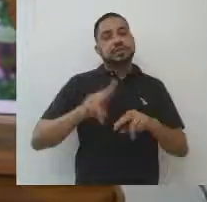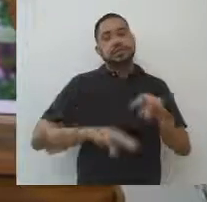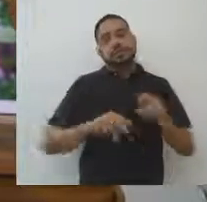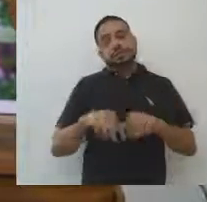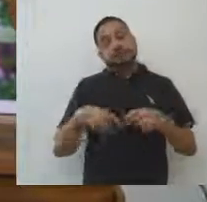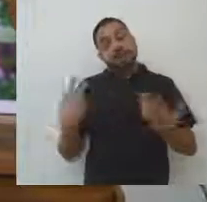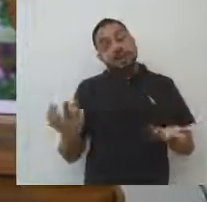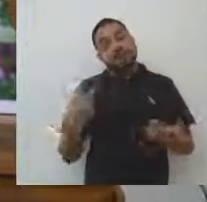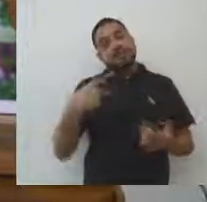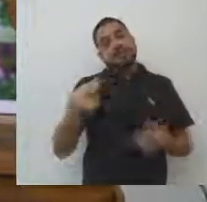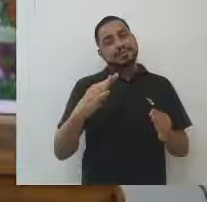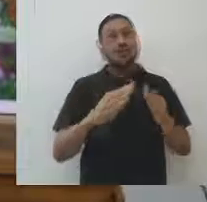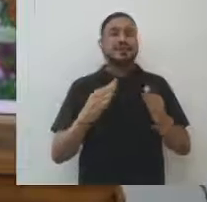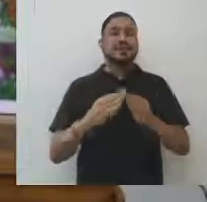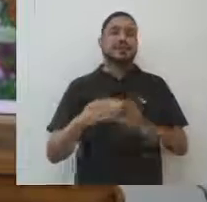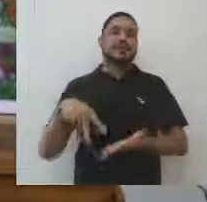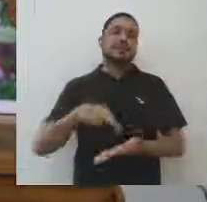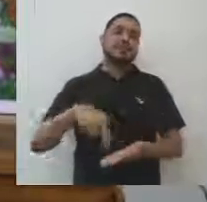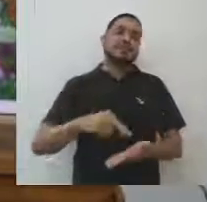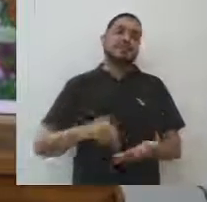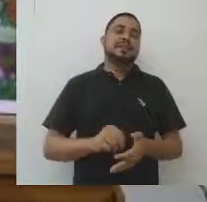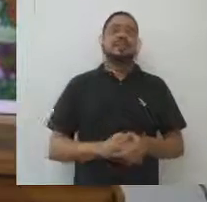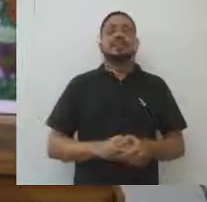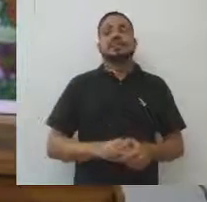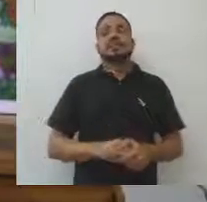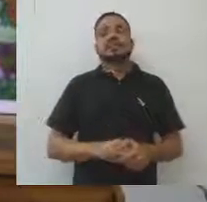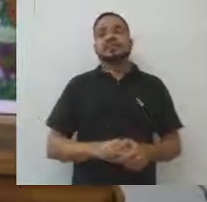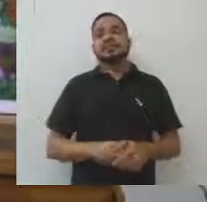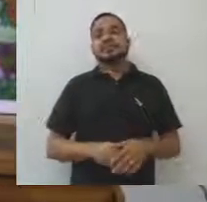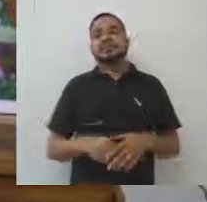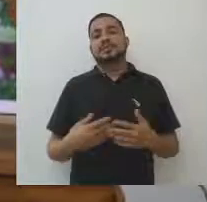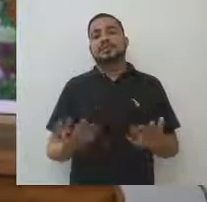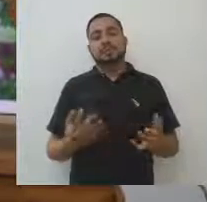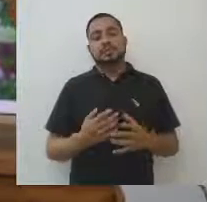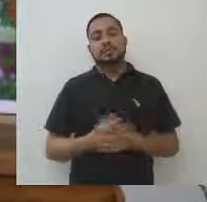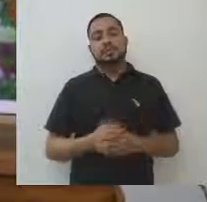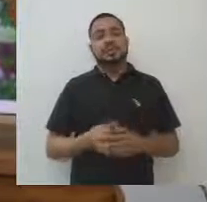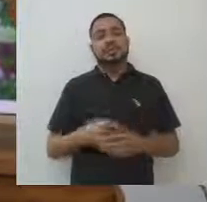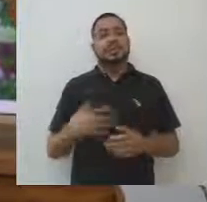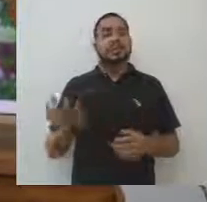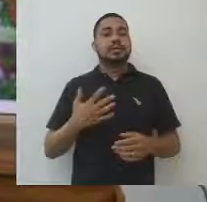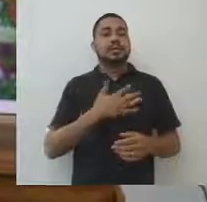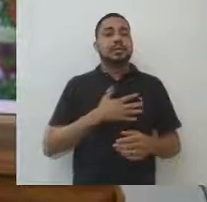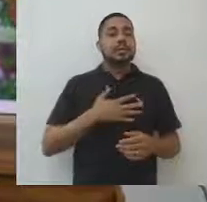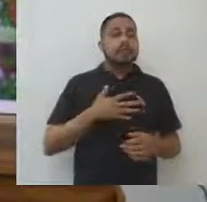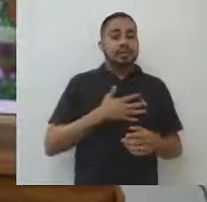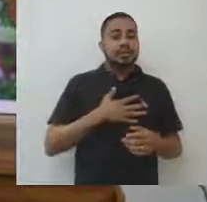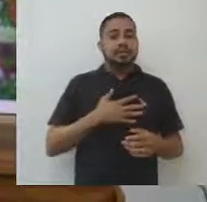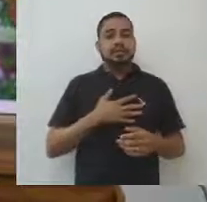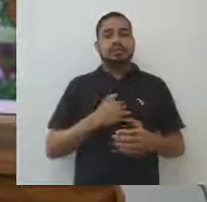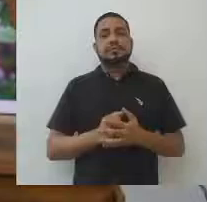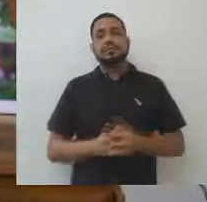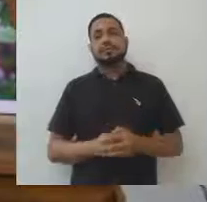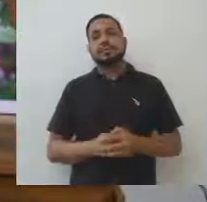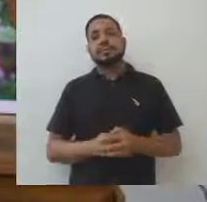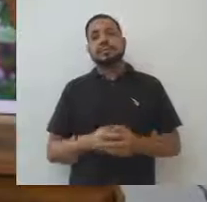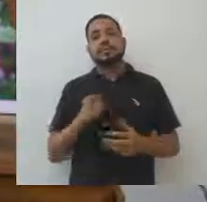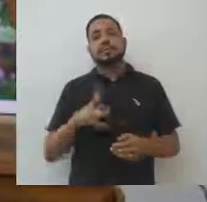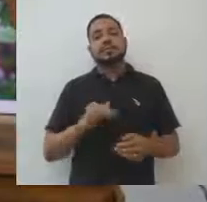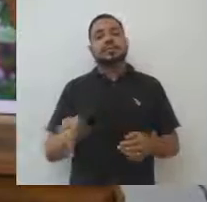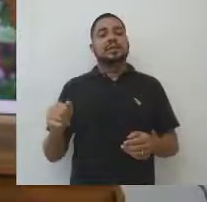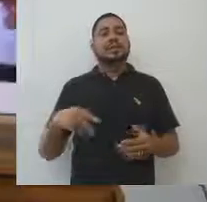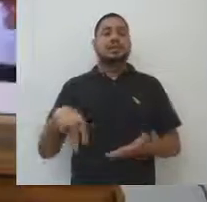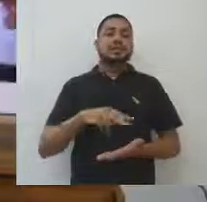mas você vai ter que dançar em casa, né? Então, o lazer ele está associado ao seu prazer. É onde você